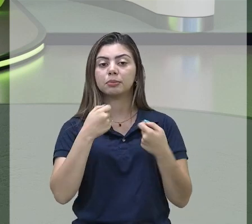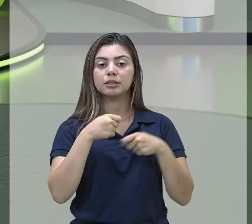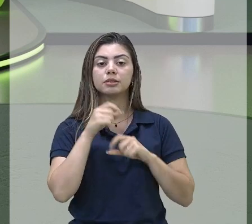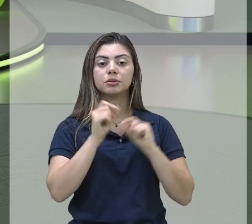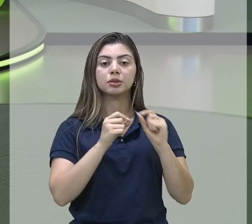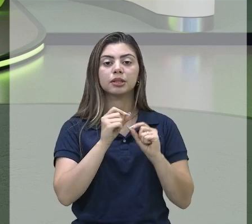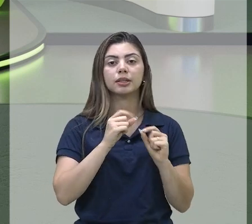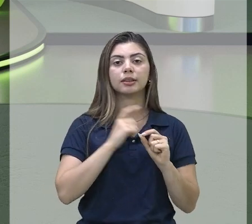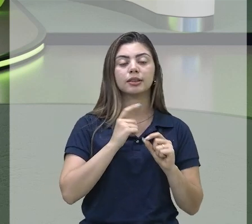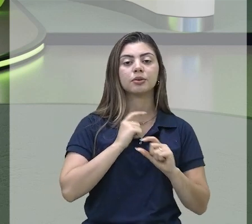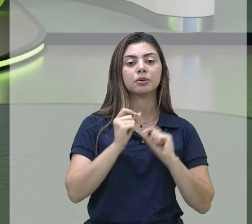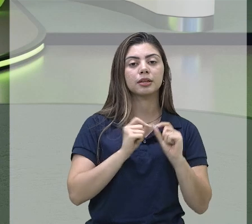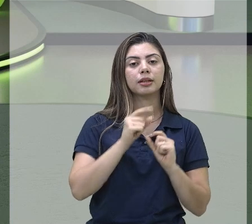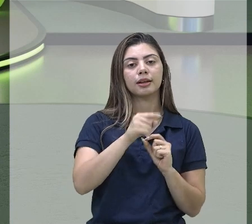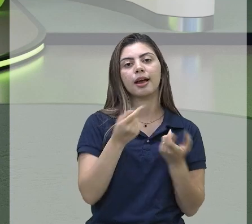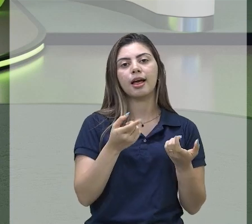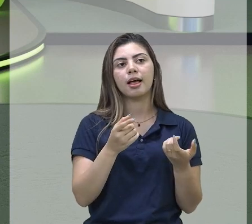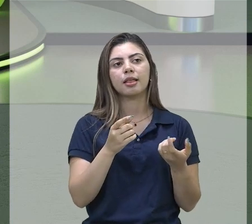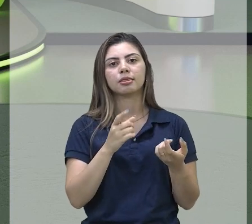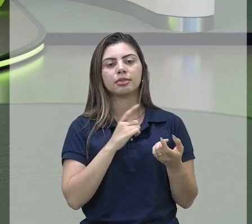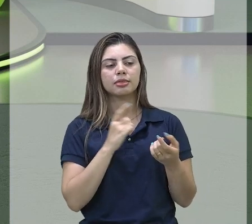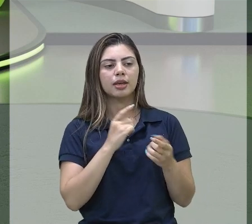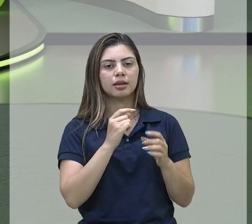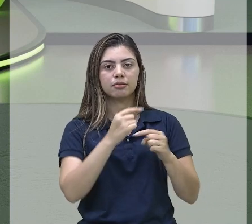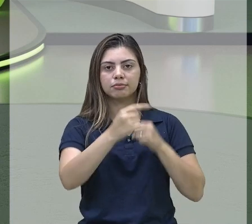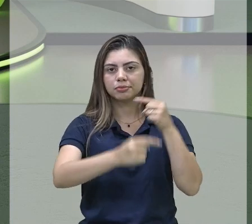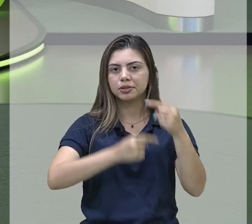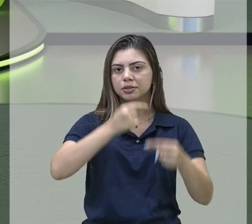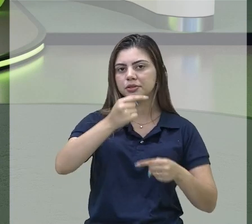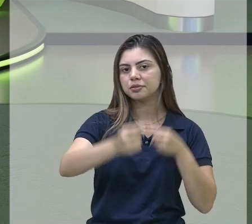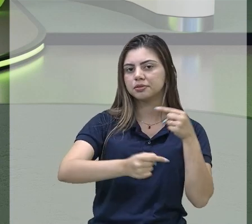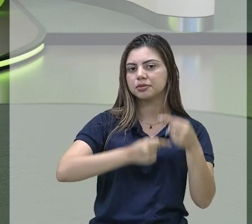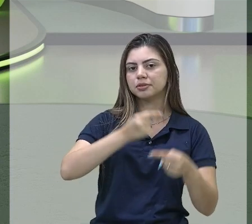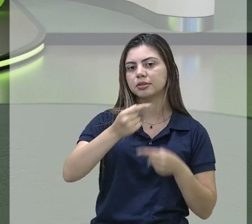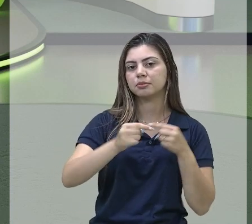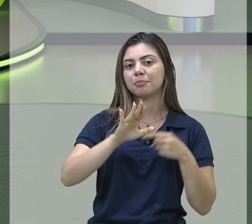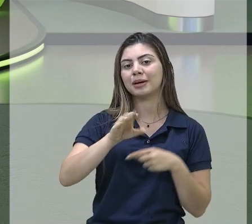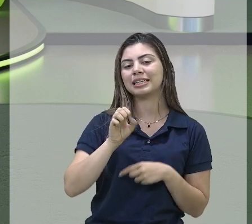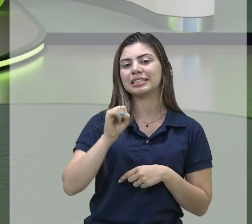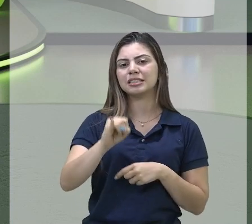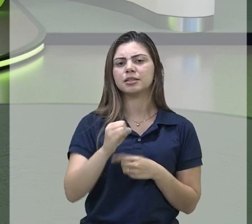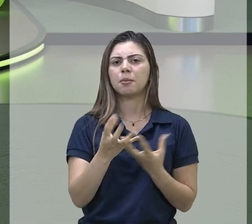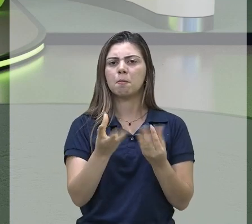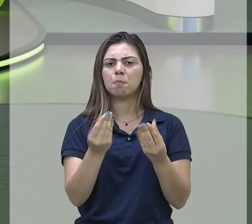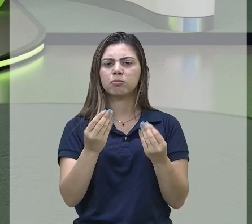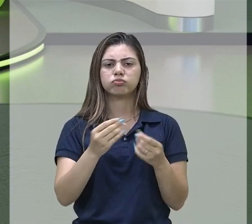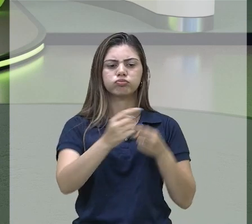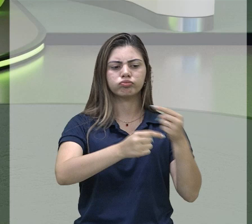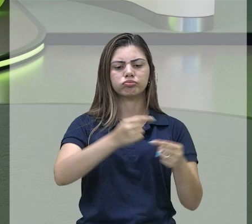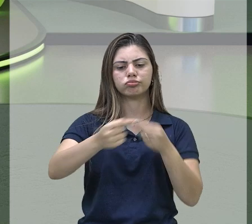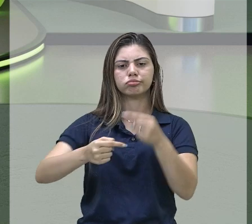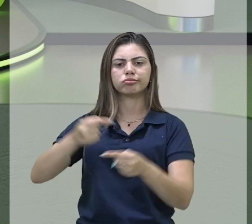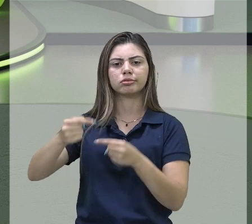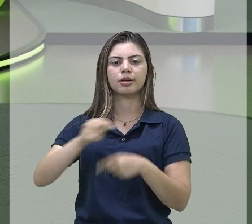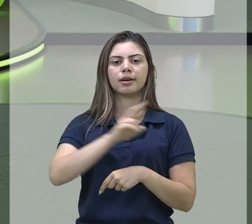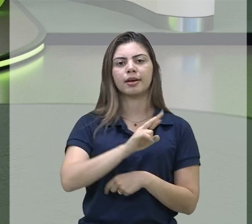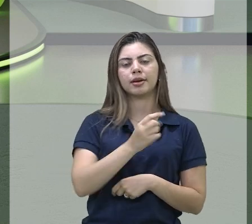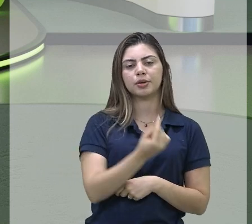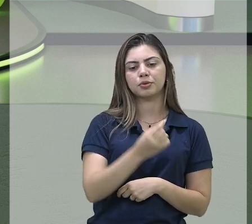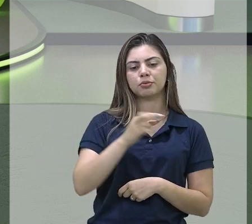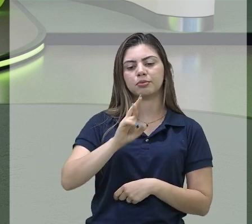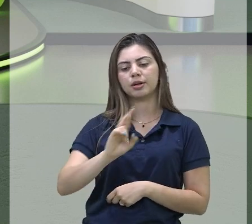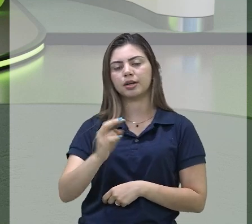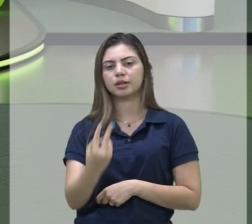resistência equivalente, como você tem aí, ó. Se eu tiver vários resistores, R1,